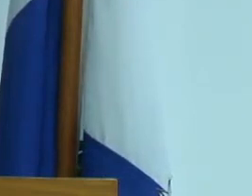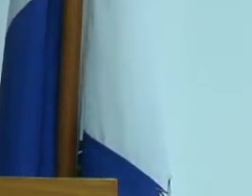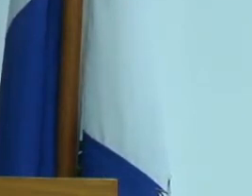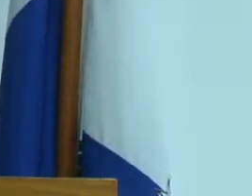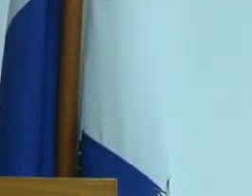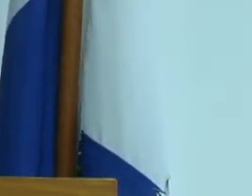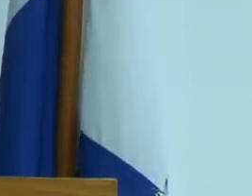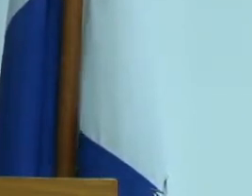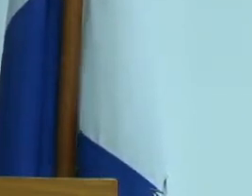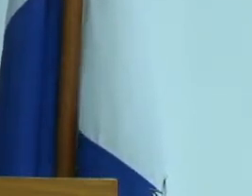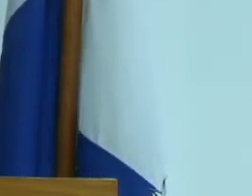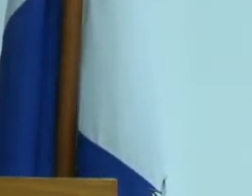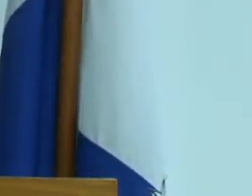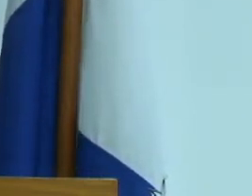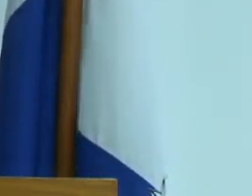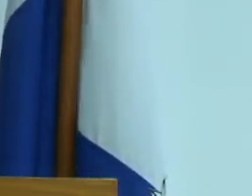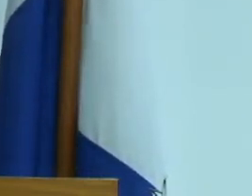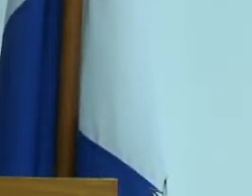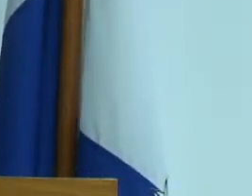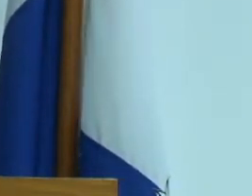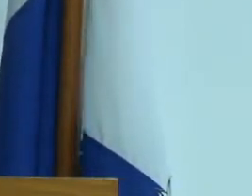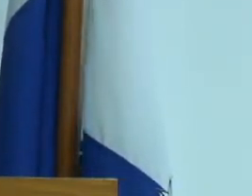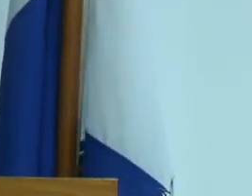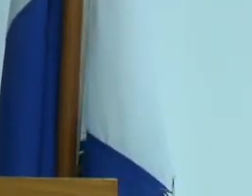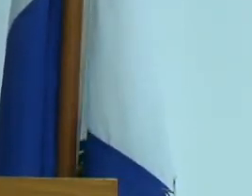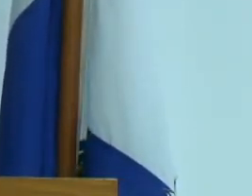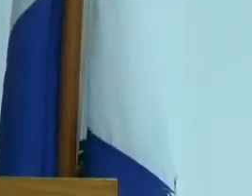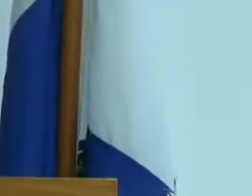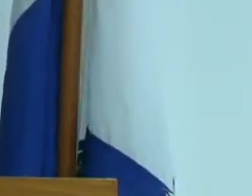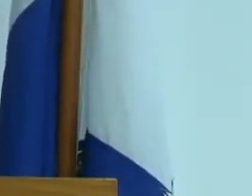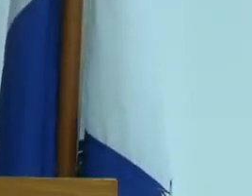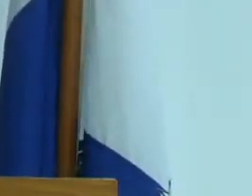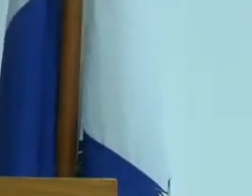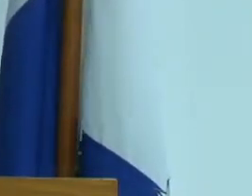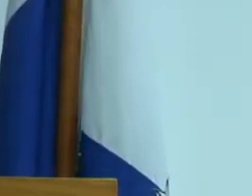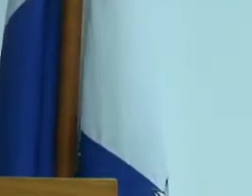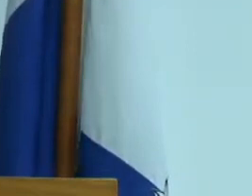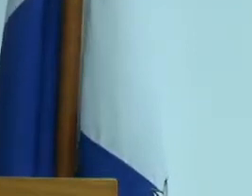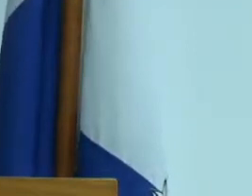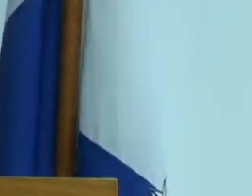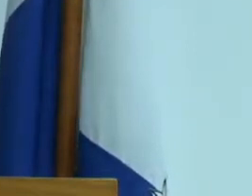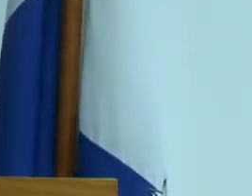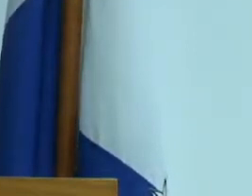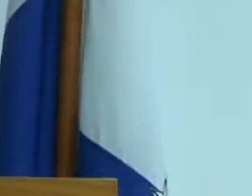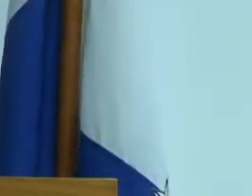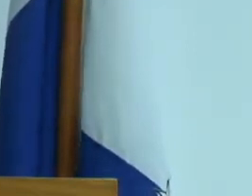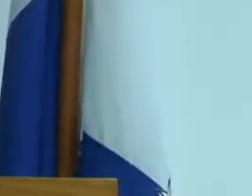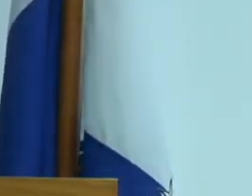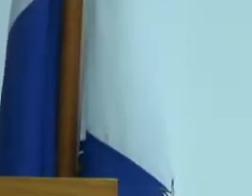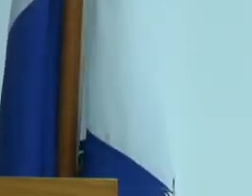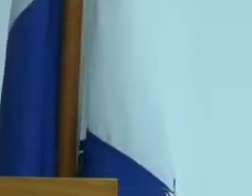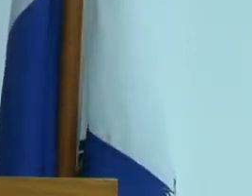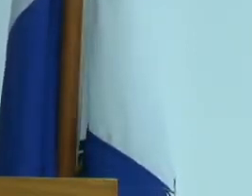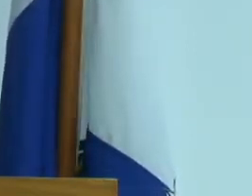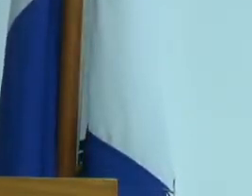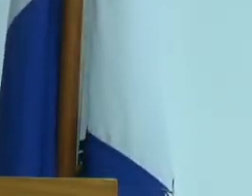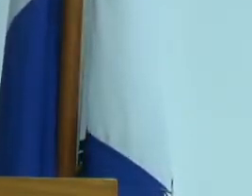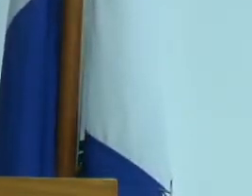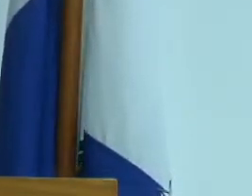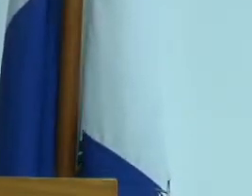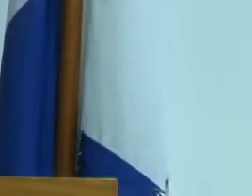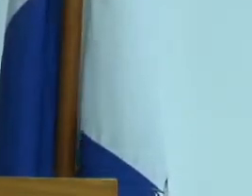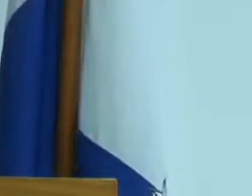reclamavam, e é importante nós nos atentarmos para essas necessidades. Eu faço dois